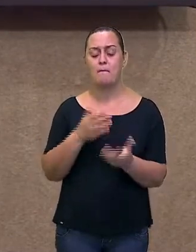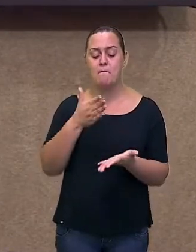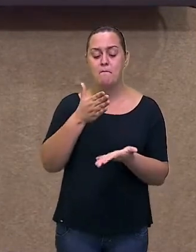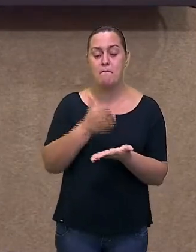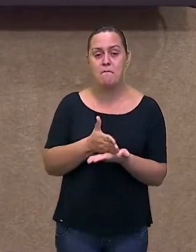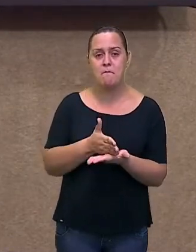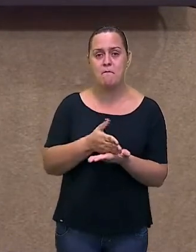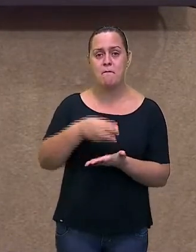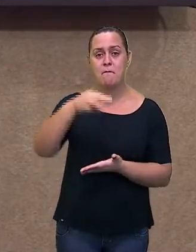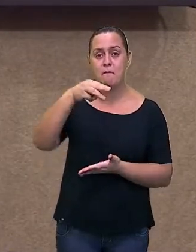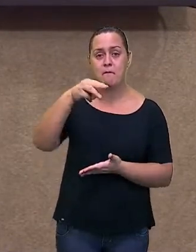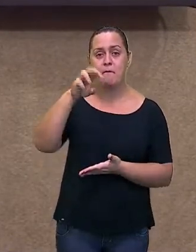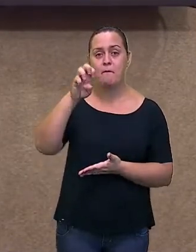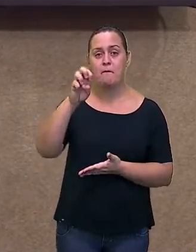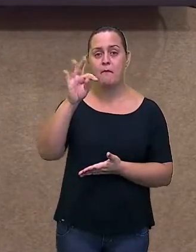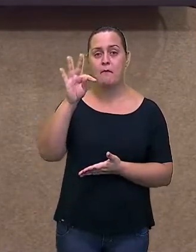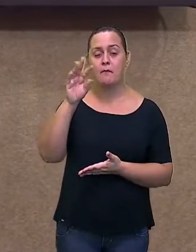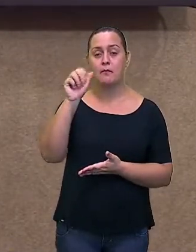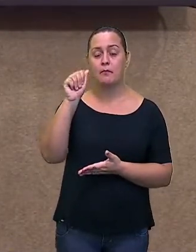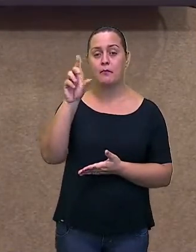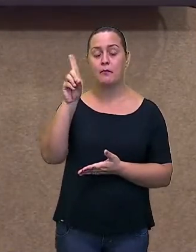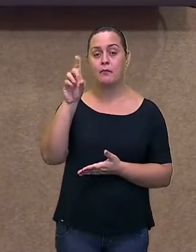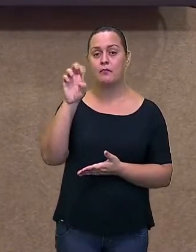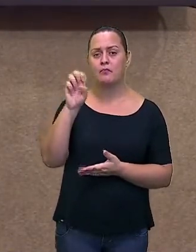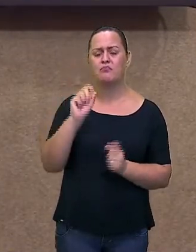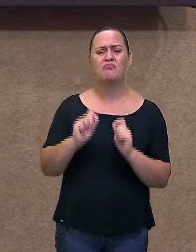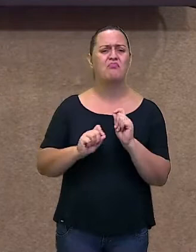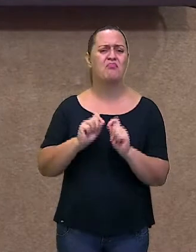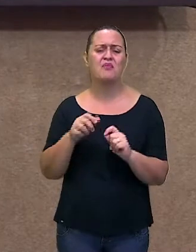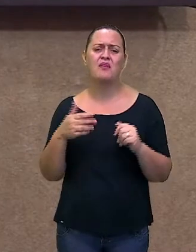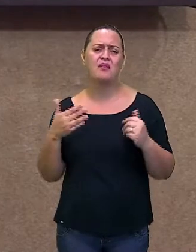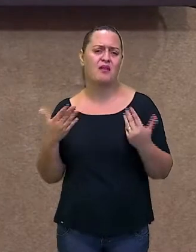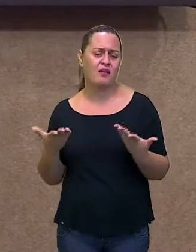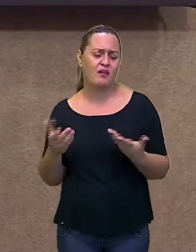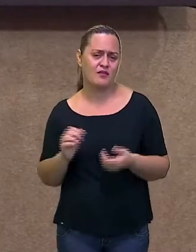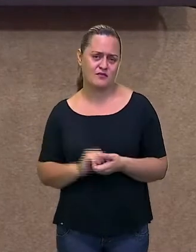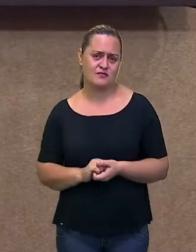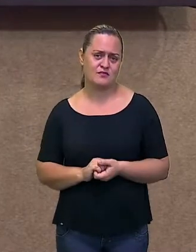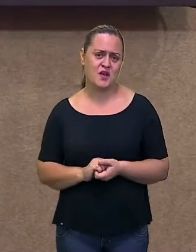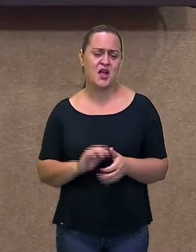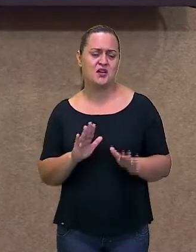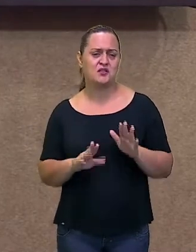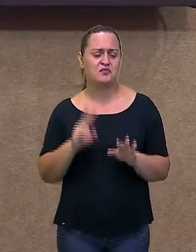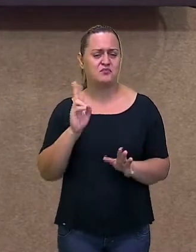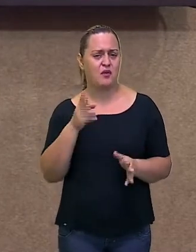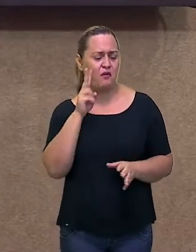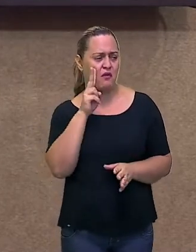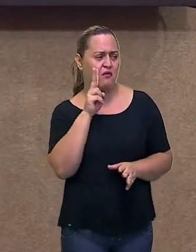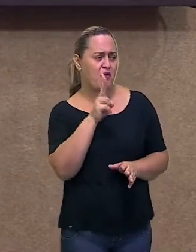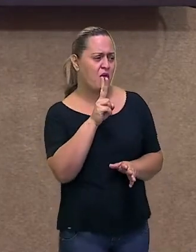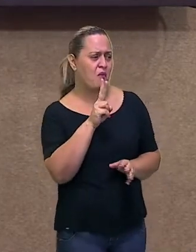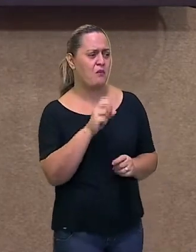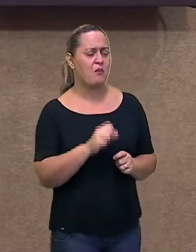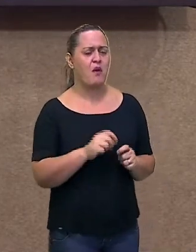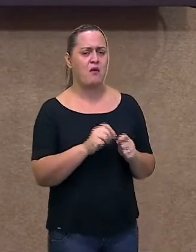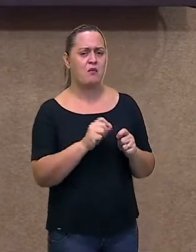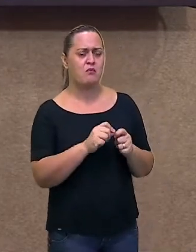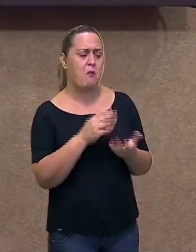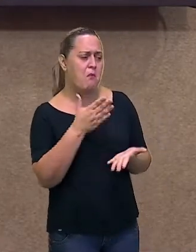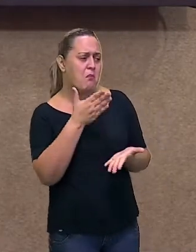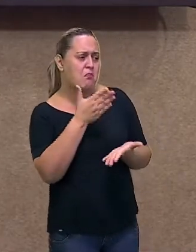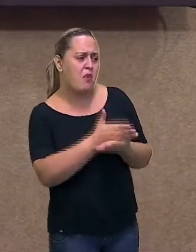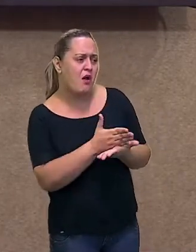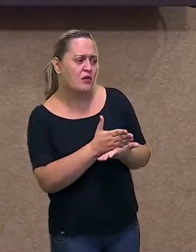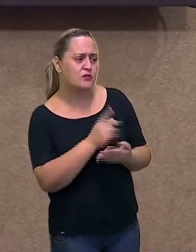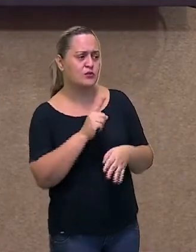metade você já pode ter te ouvido falar alguém que se expressar ele fez a metade do